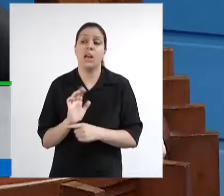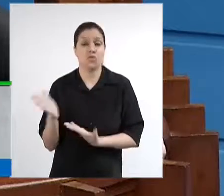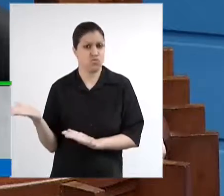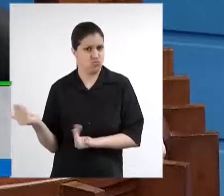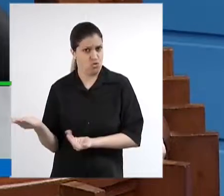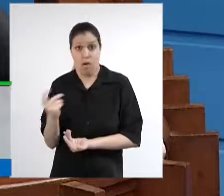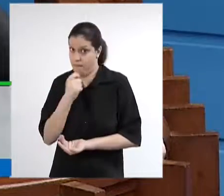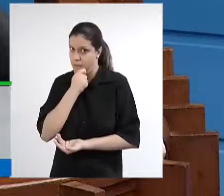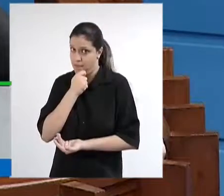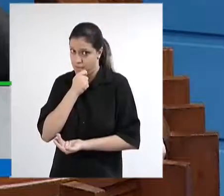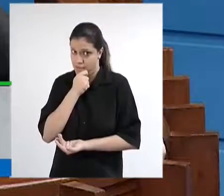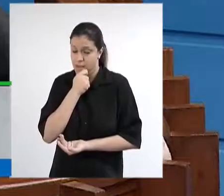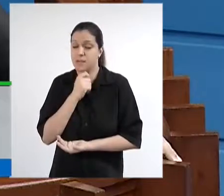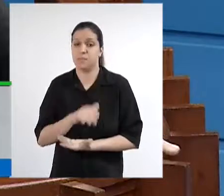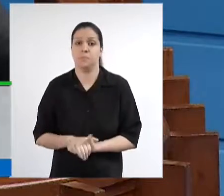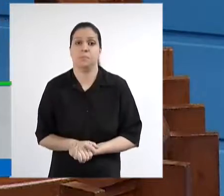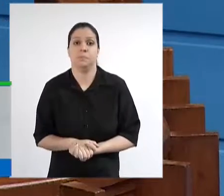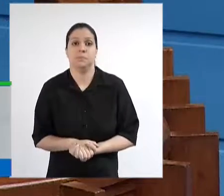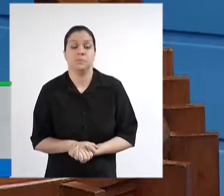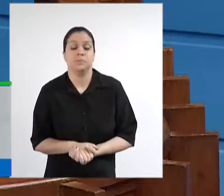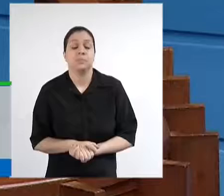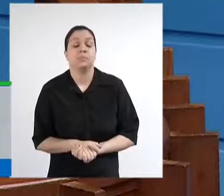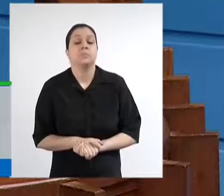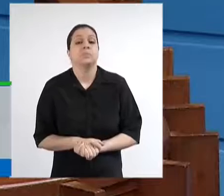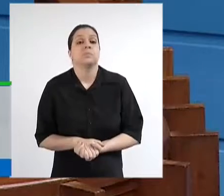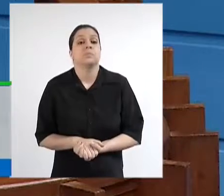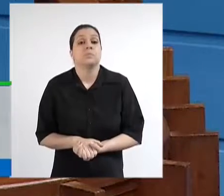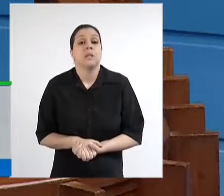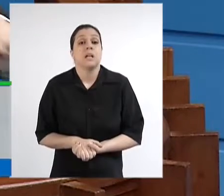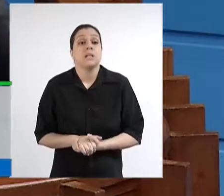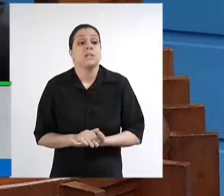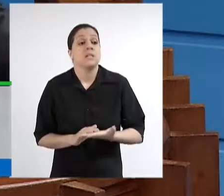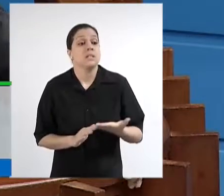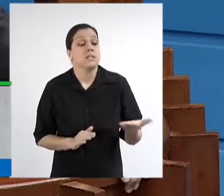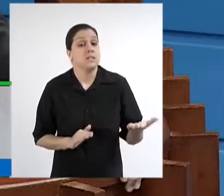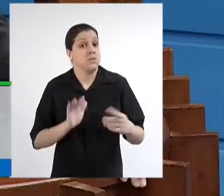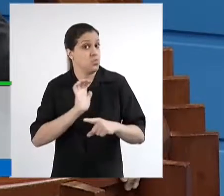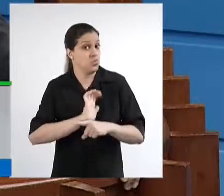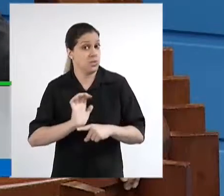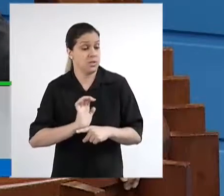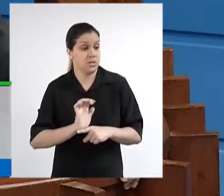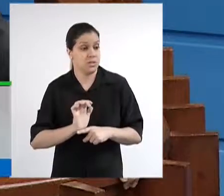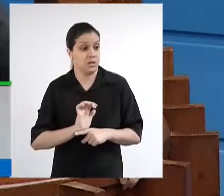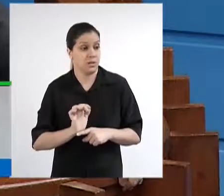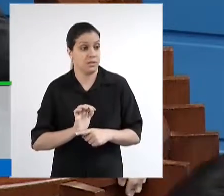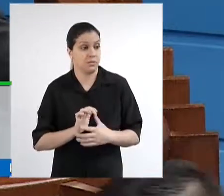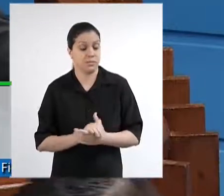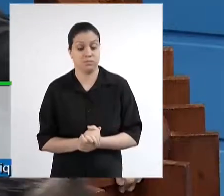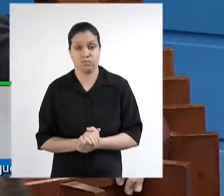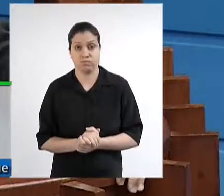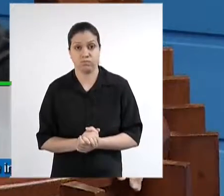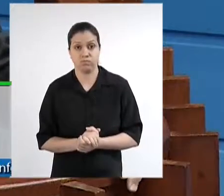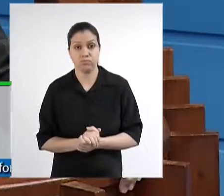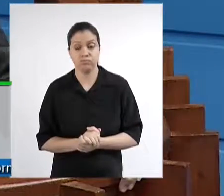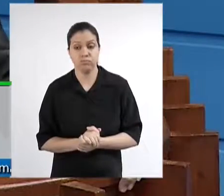jovem. E um estado vasto, uma população é